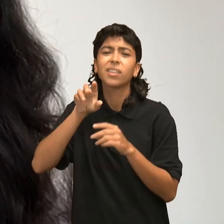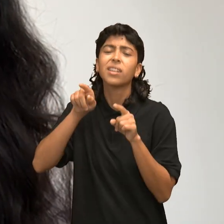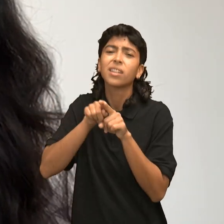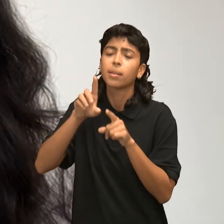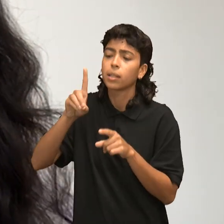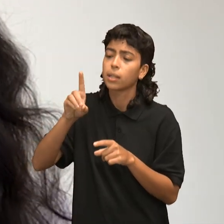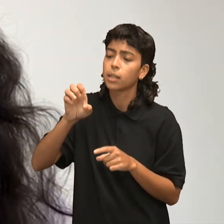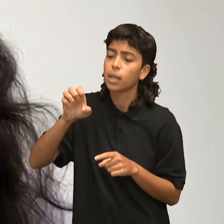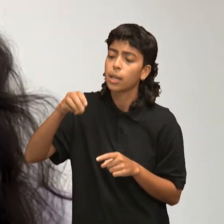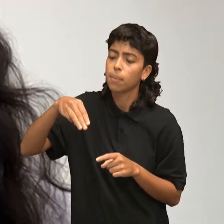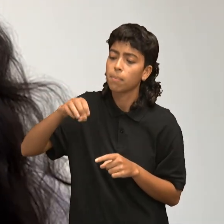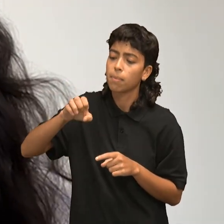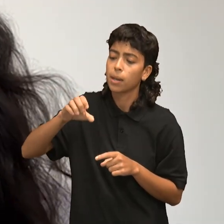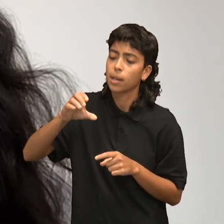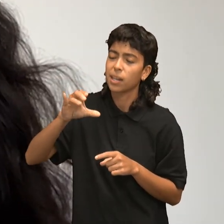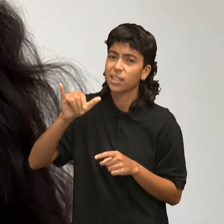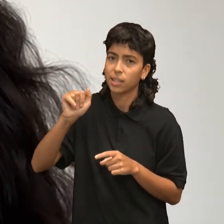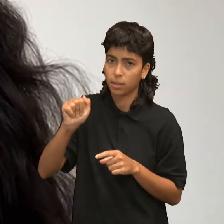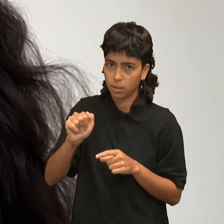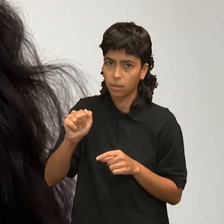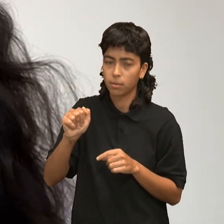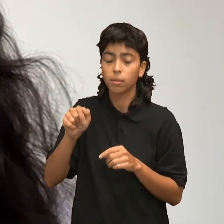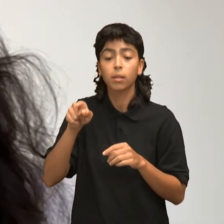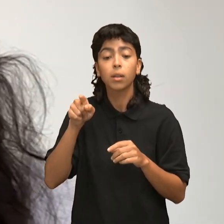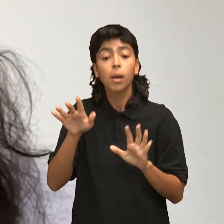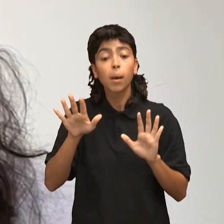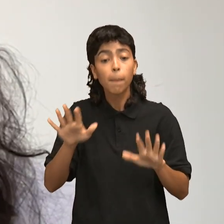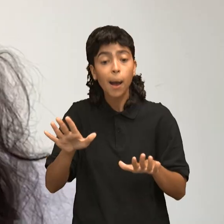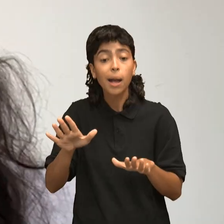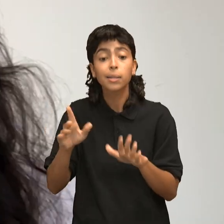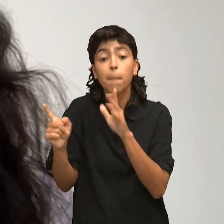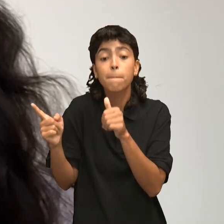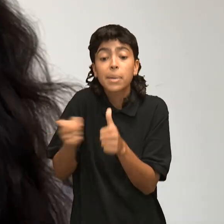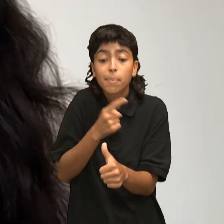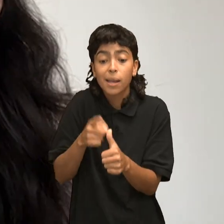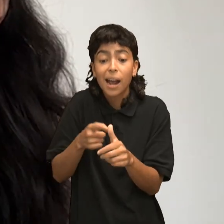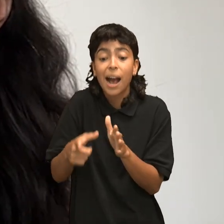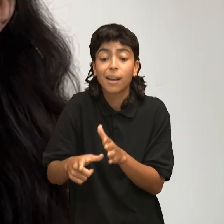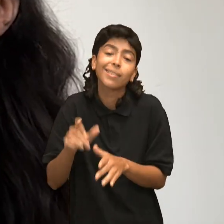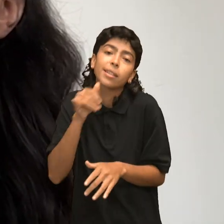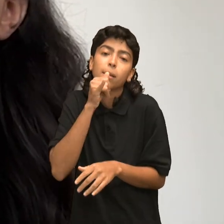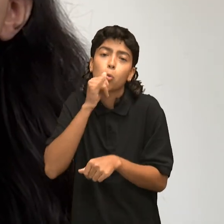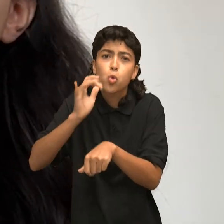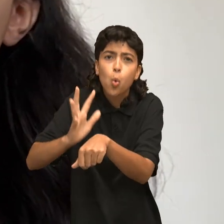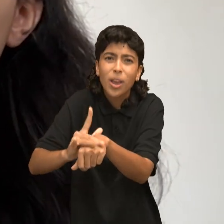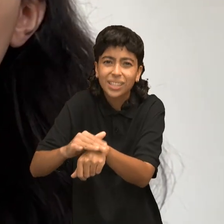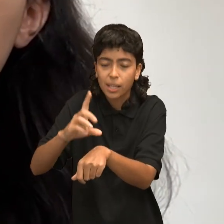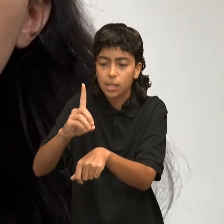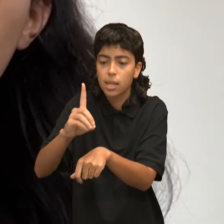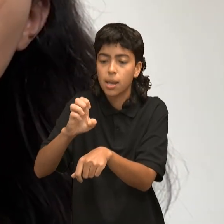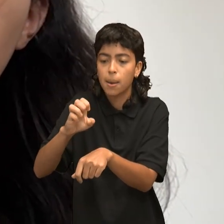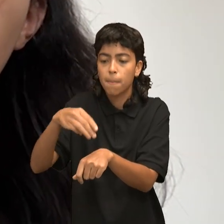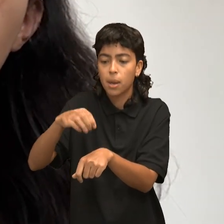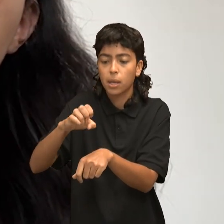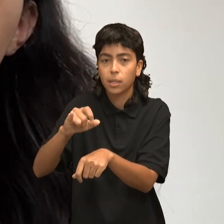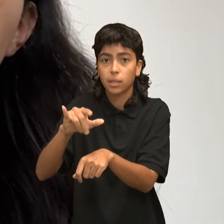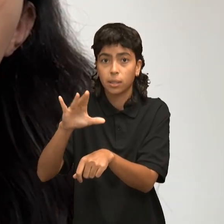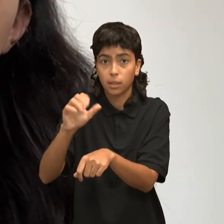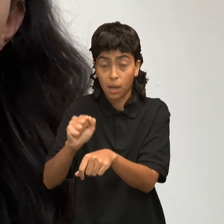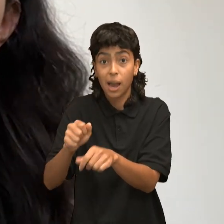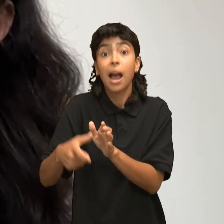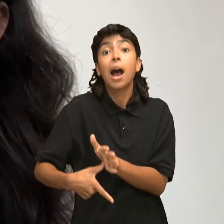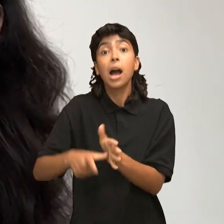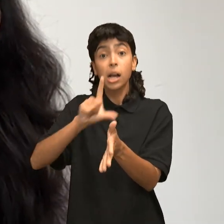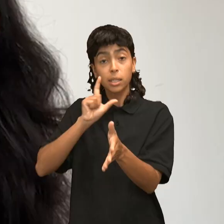acometerem o indivíduo ele passa por um processo que é o declínio cognitivo, né? E quando o declínio cognitivo ele é prolongado, ele